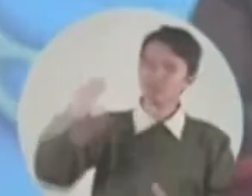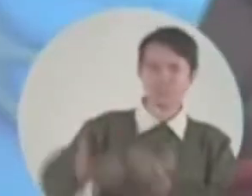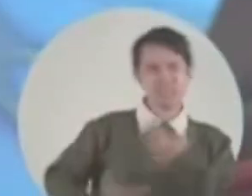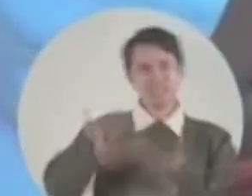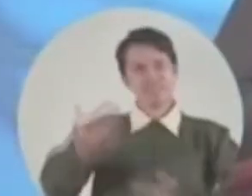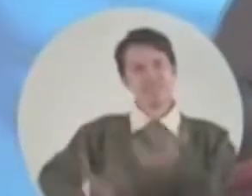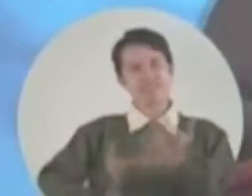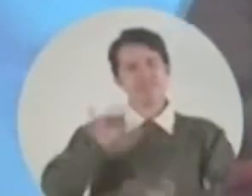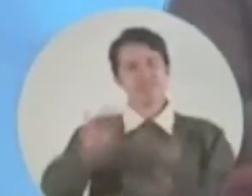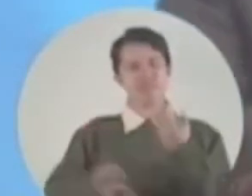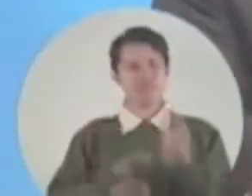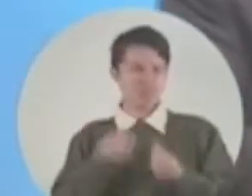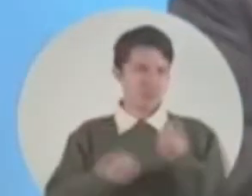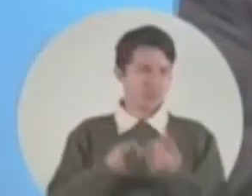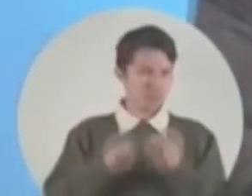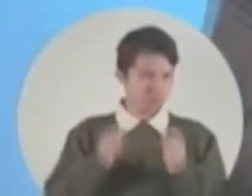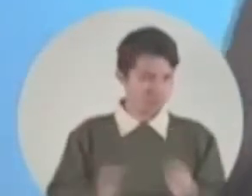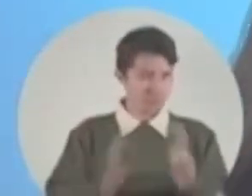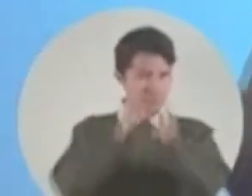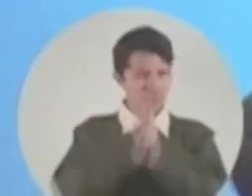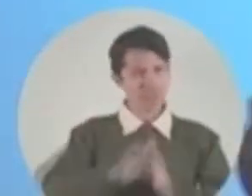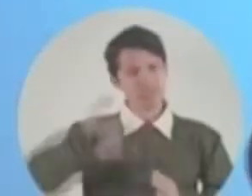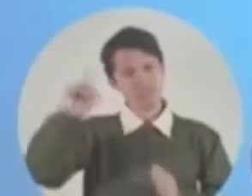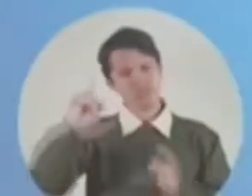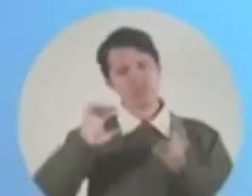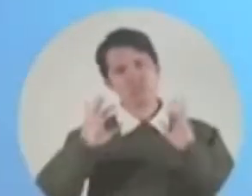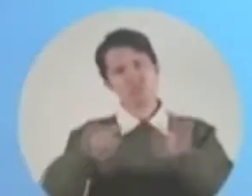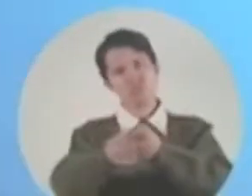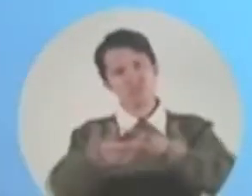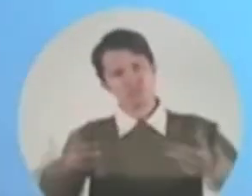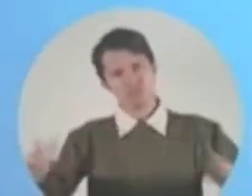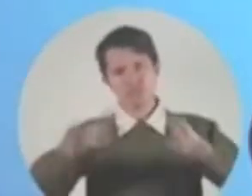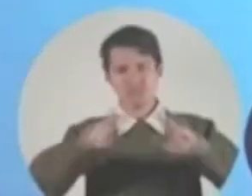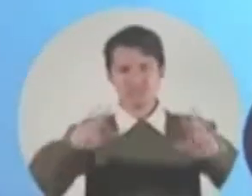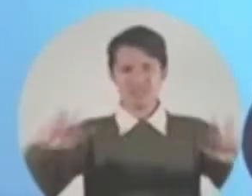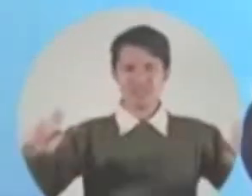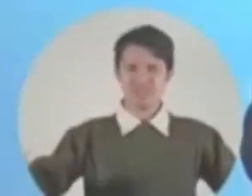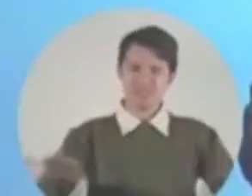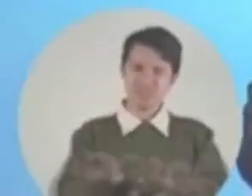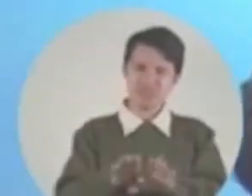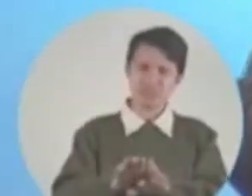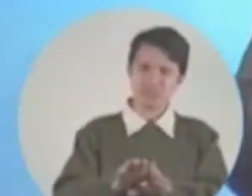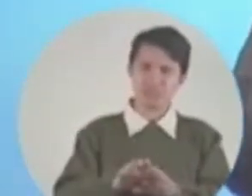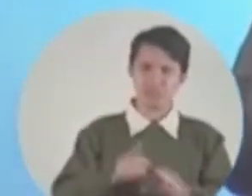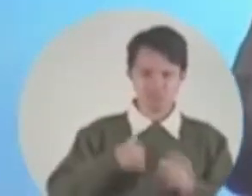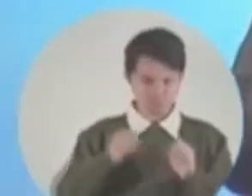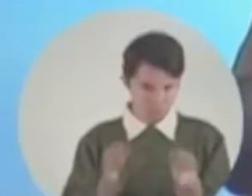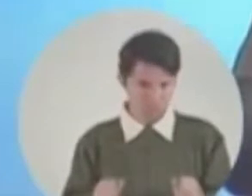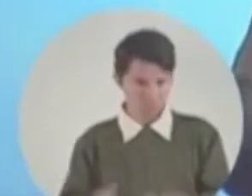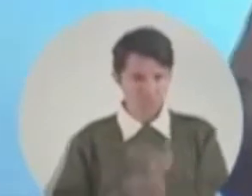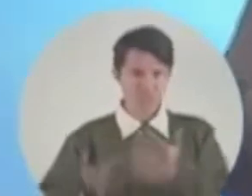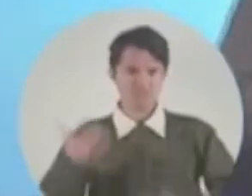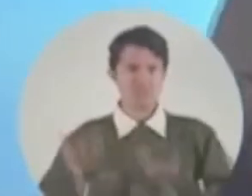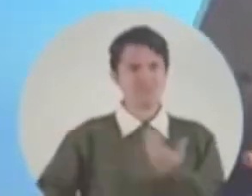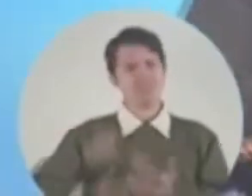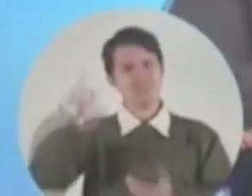Deus com todas essas coisas, de todos esses jeitos? Ou seja, com o nosso